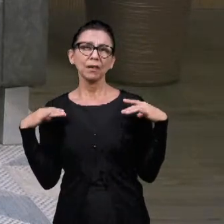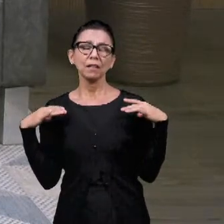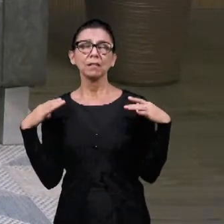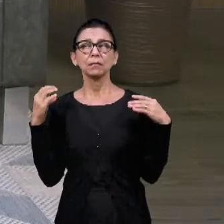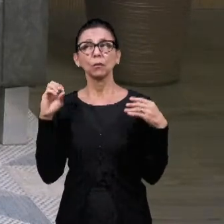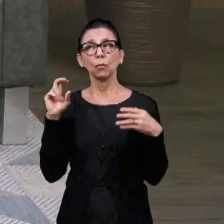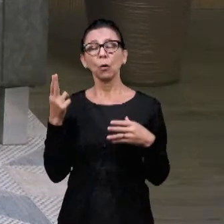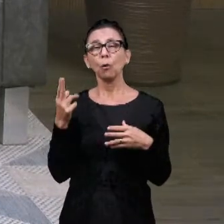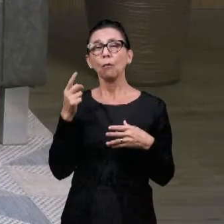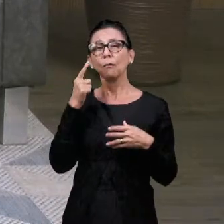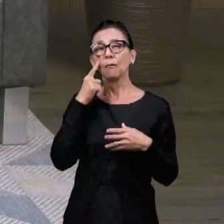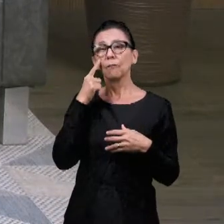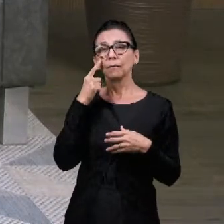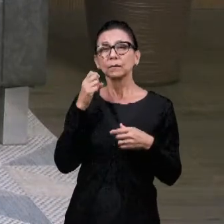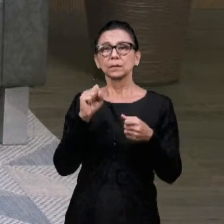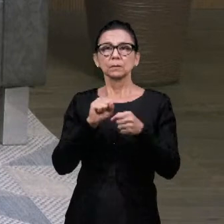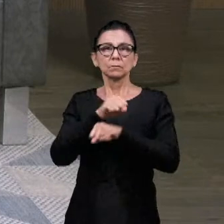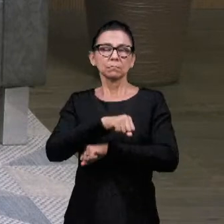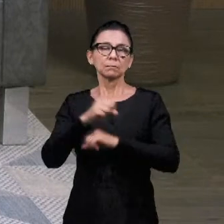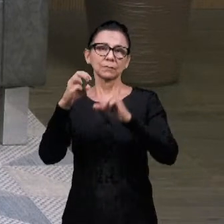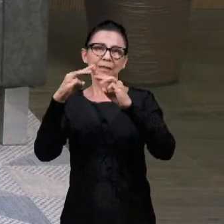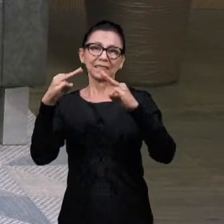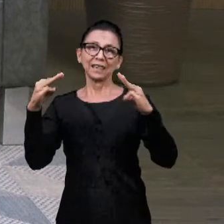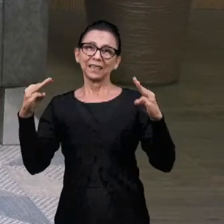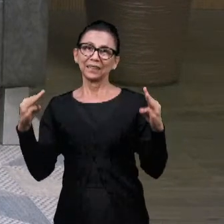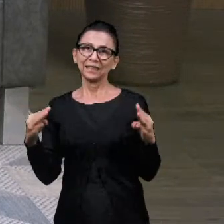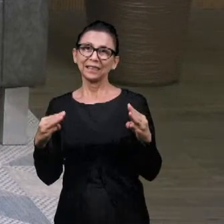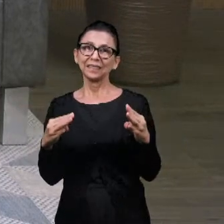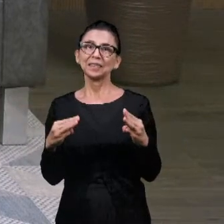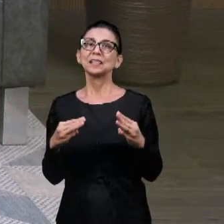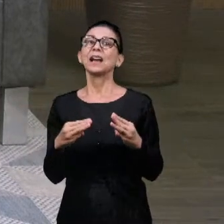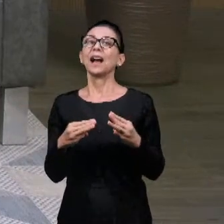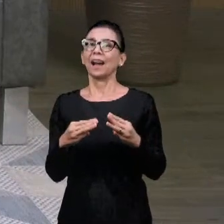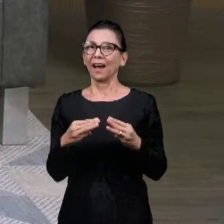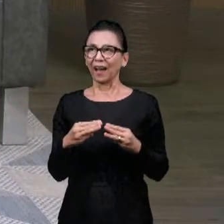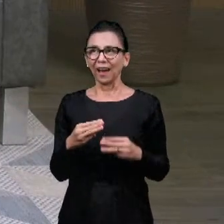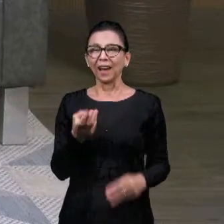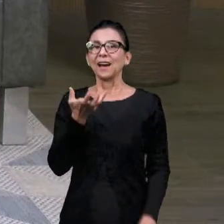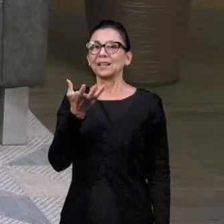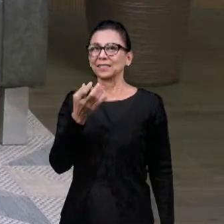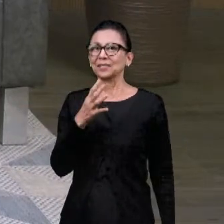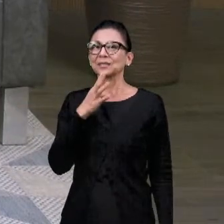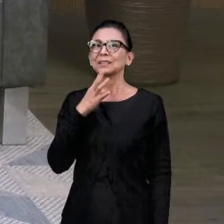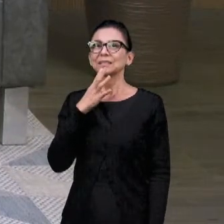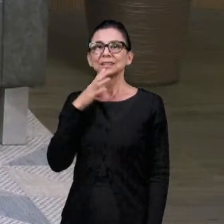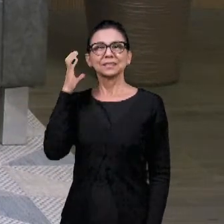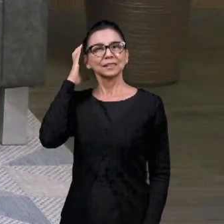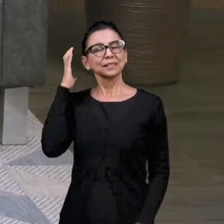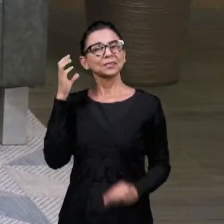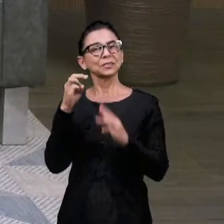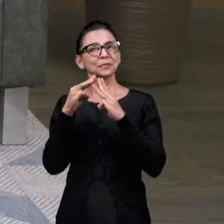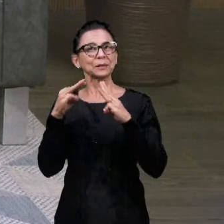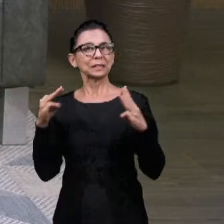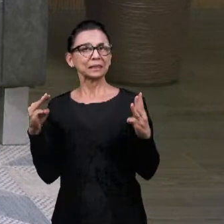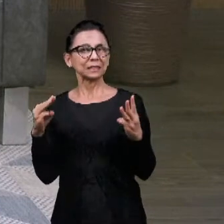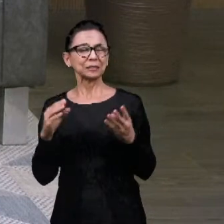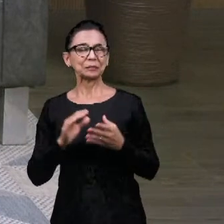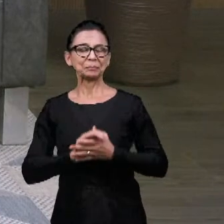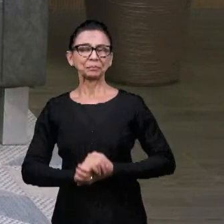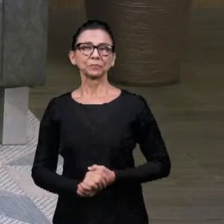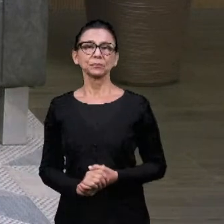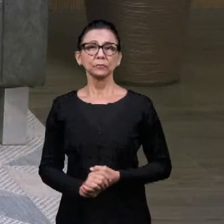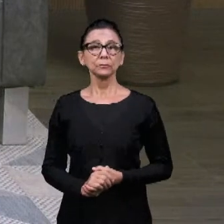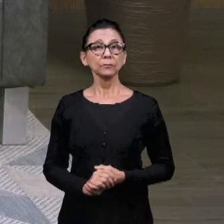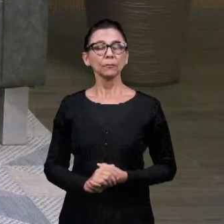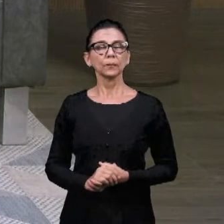vinham para os seminários do Manaim, e faziam questão de passar por aqui antes e conhecer. Nós já vivemos aqui uma